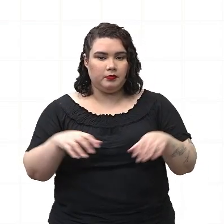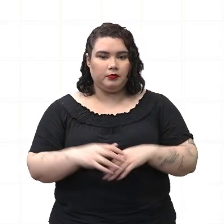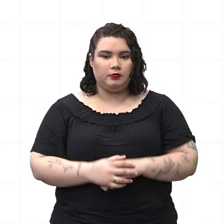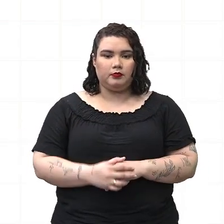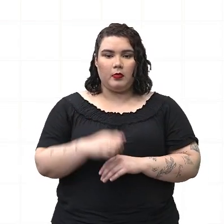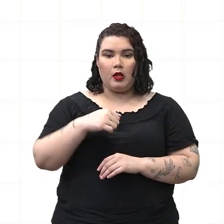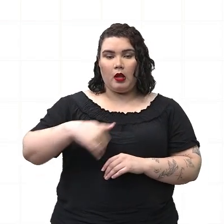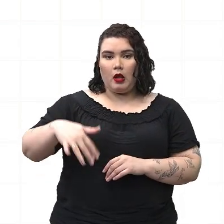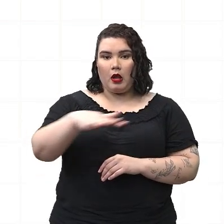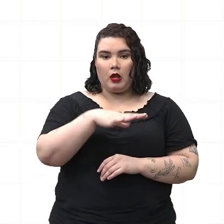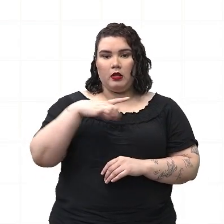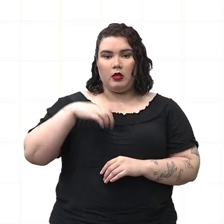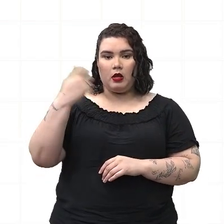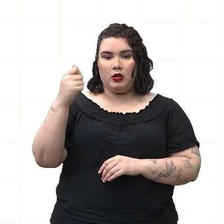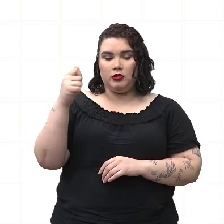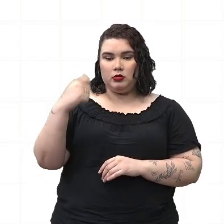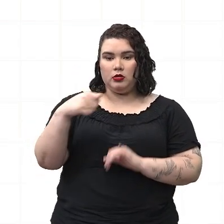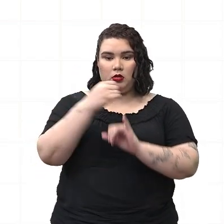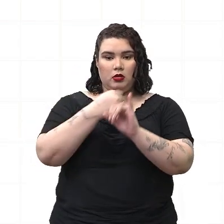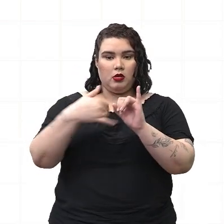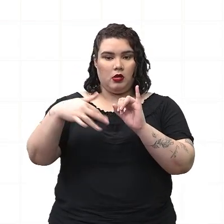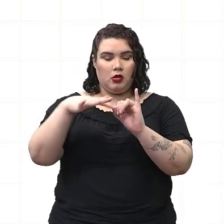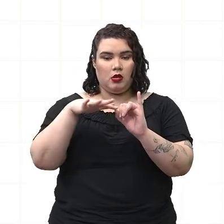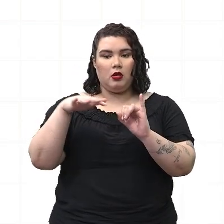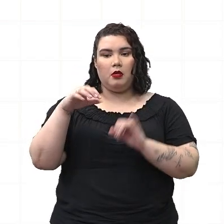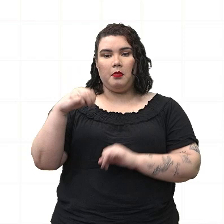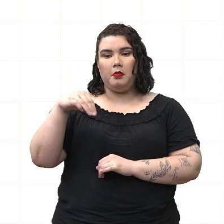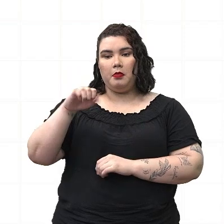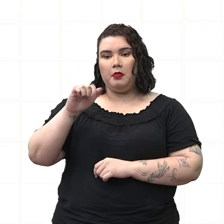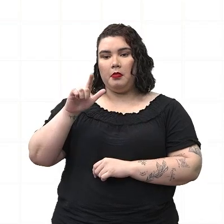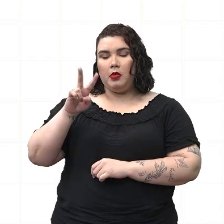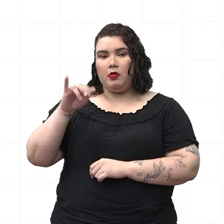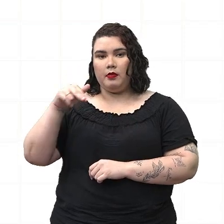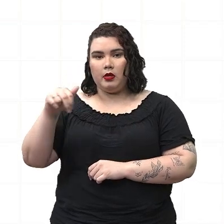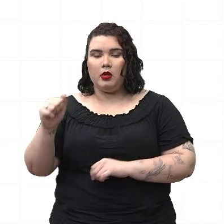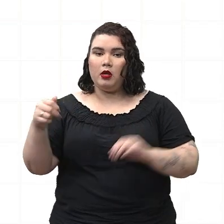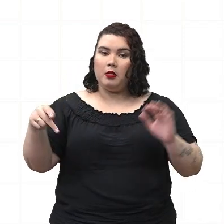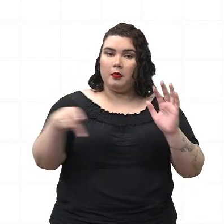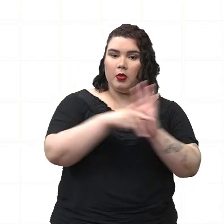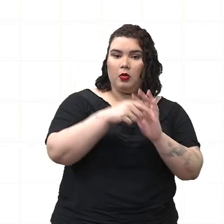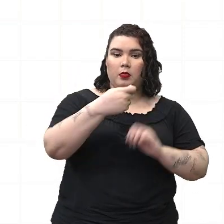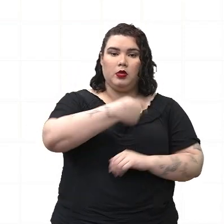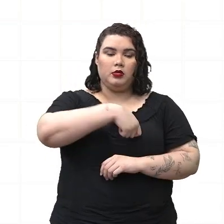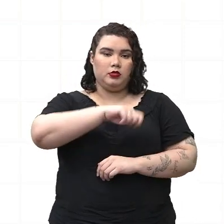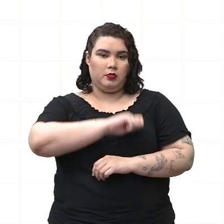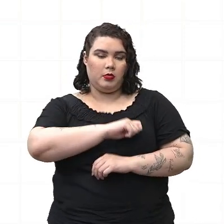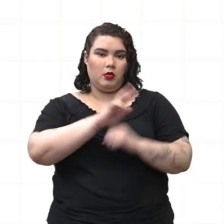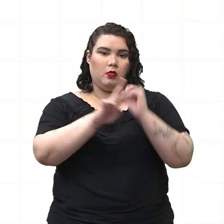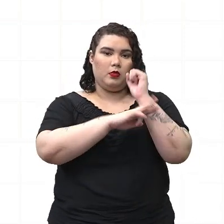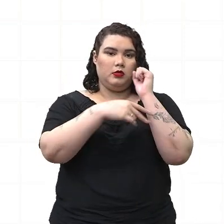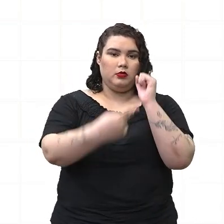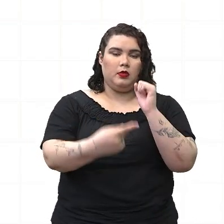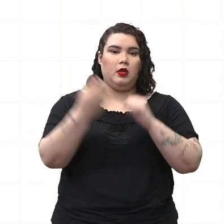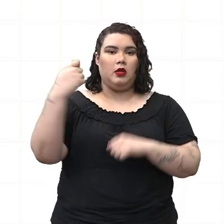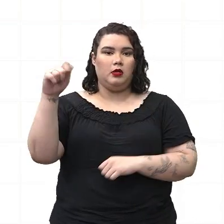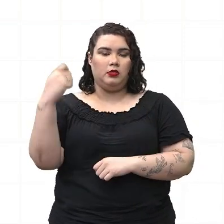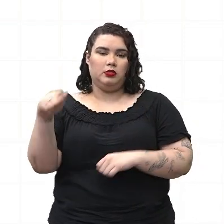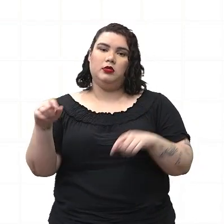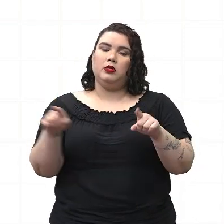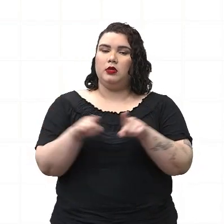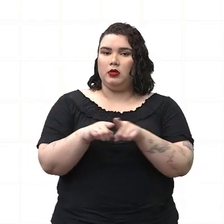a Argentina e as Ilhas Malvinas eram para ser de posse da Espanha e, consequentemente, da Argentina depois que se